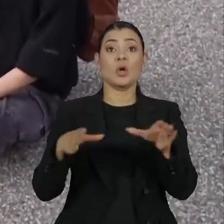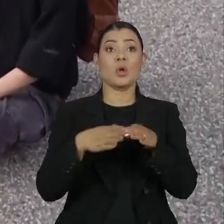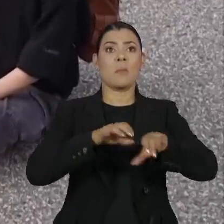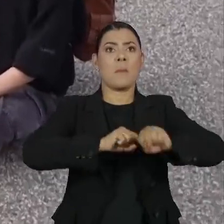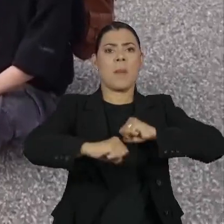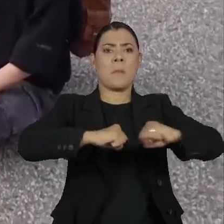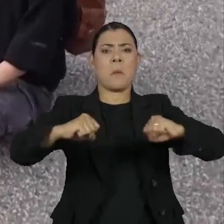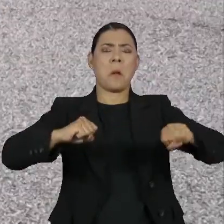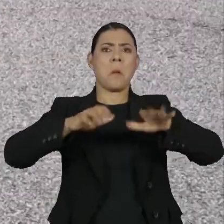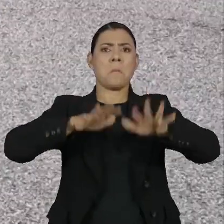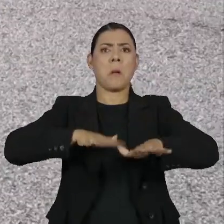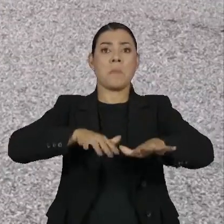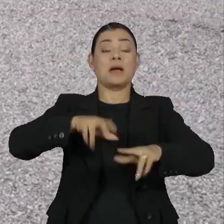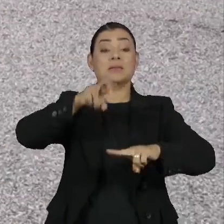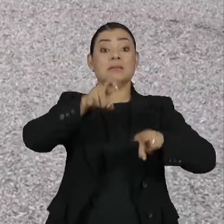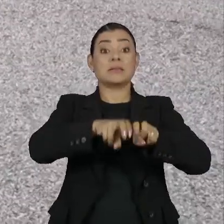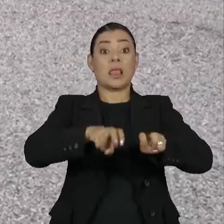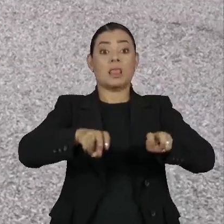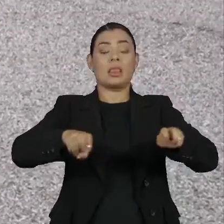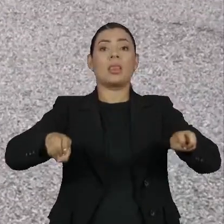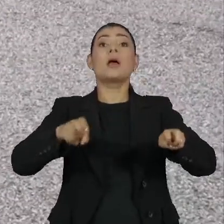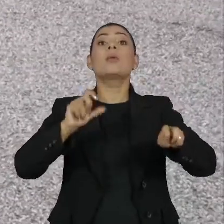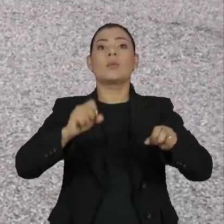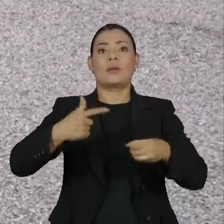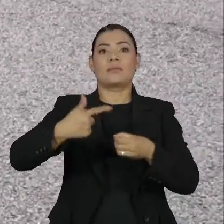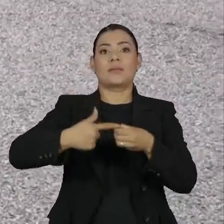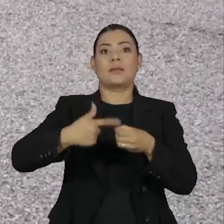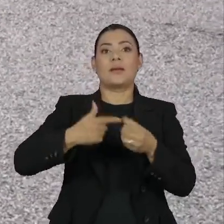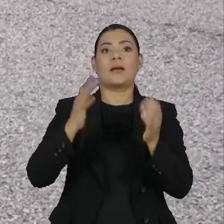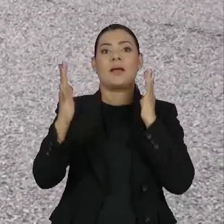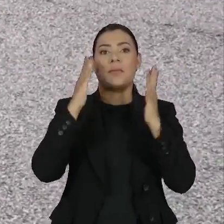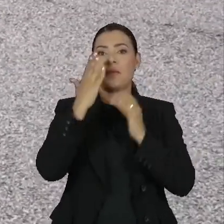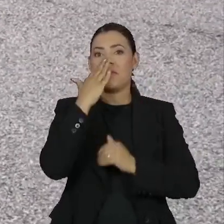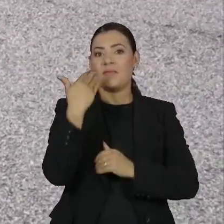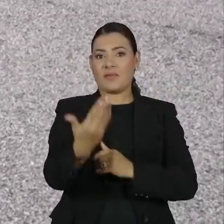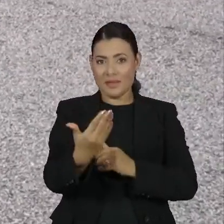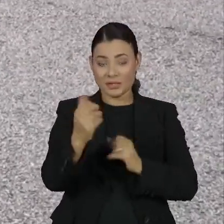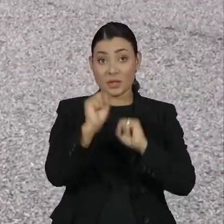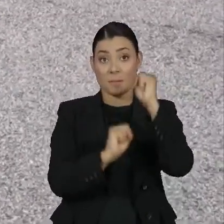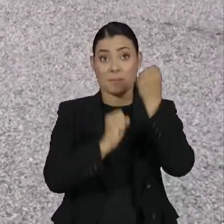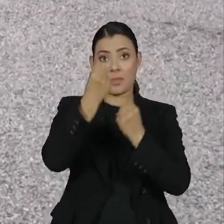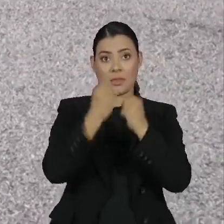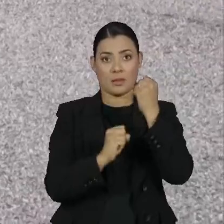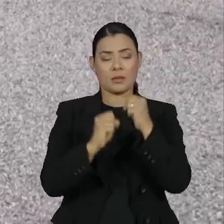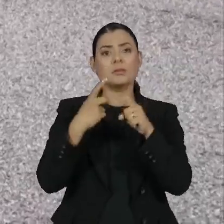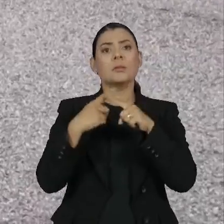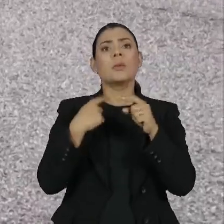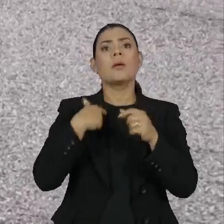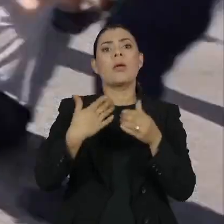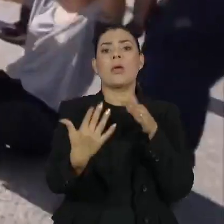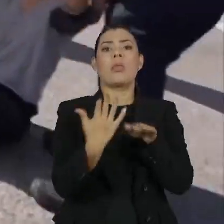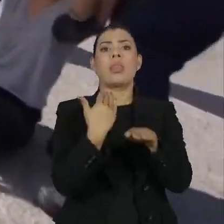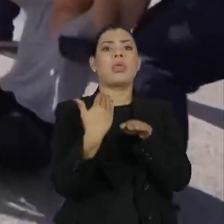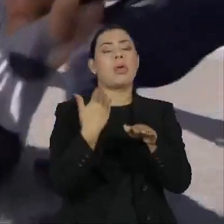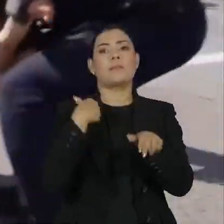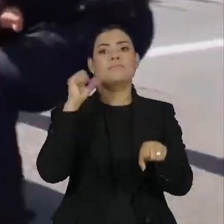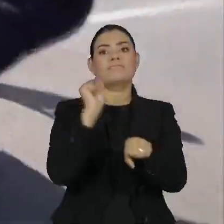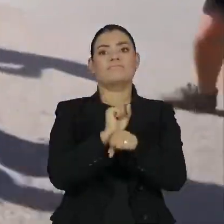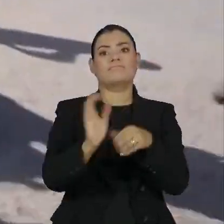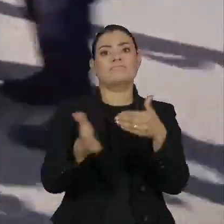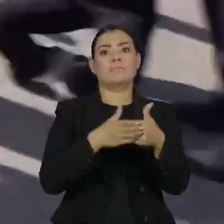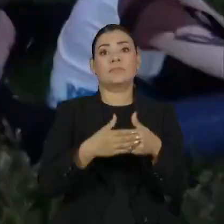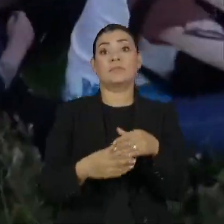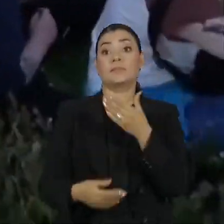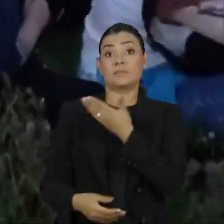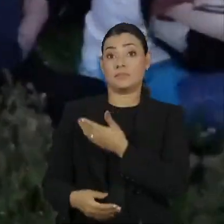sentaram no asfalto na entrada do terminal de petróleo do porto de malmo Na tentativa de bloquear o transporte de combustíveis Eles